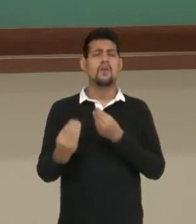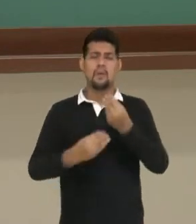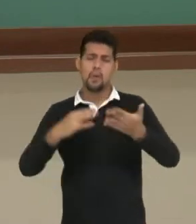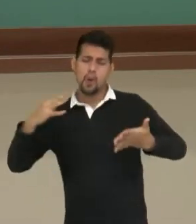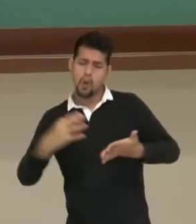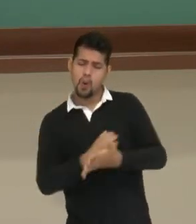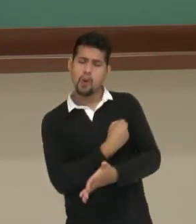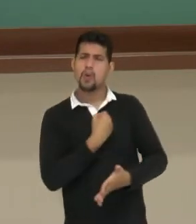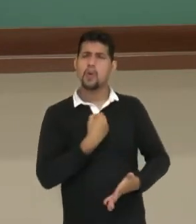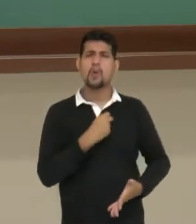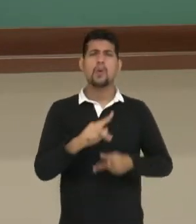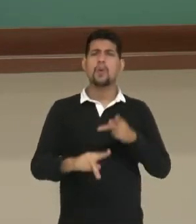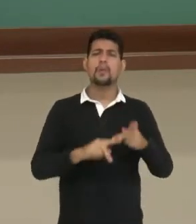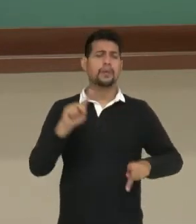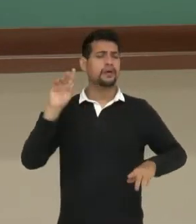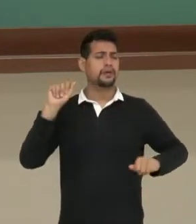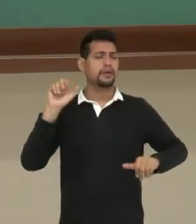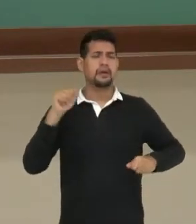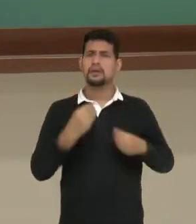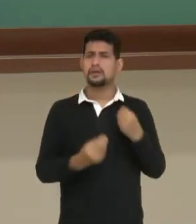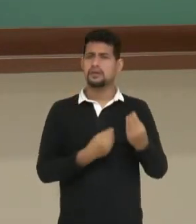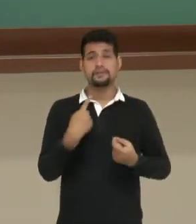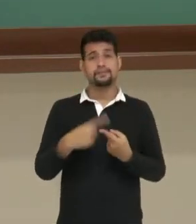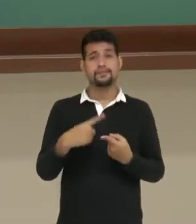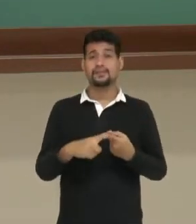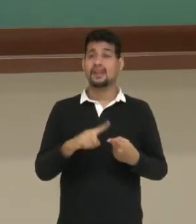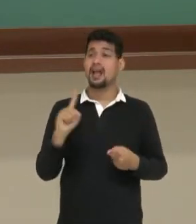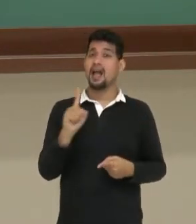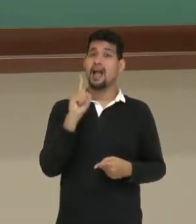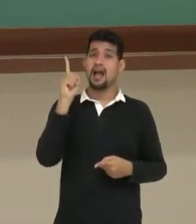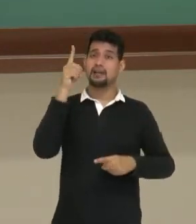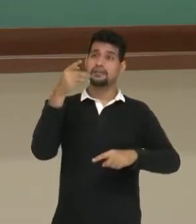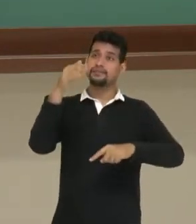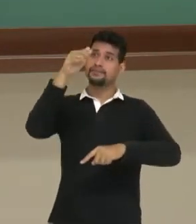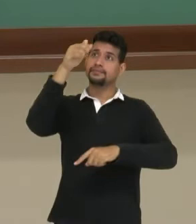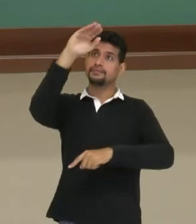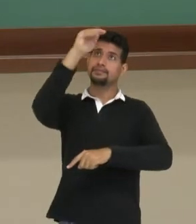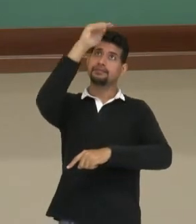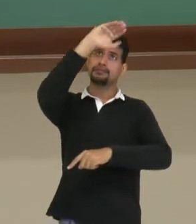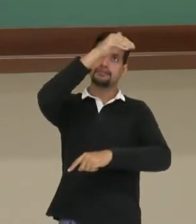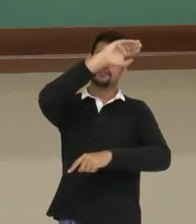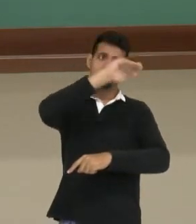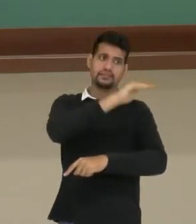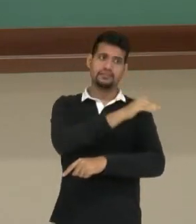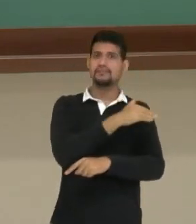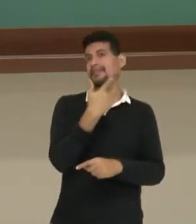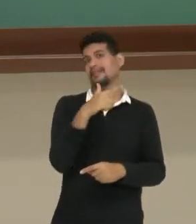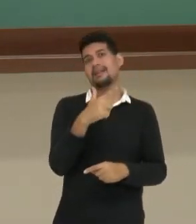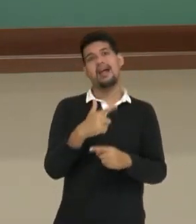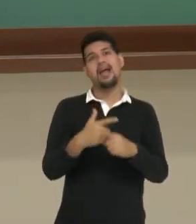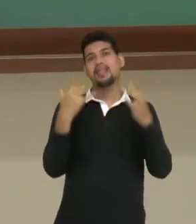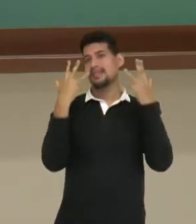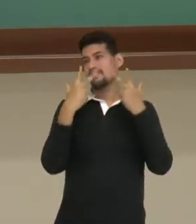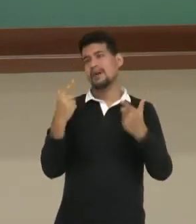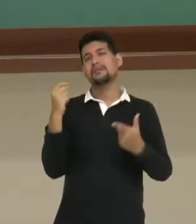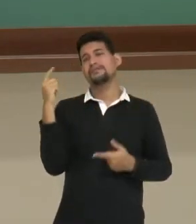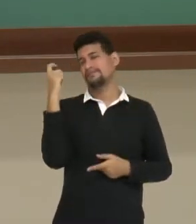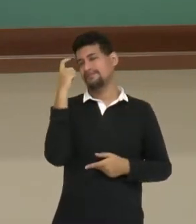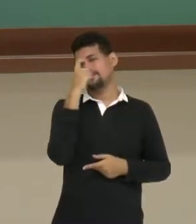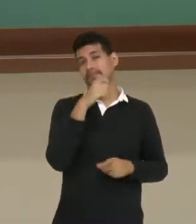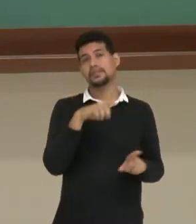pelos espanhóis? Né? Porque devido à altitude, então não era possível nem usar animal de tração, né? E